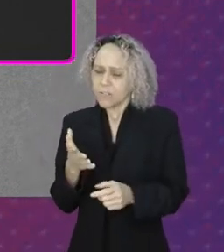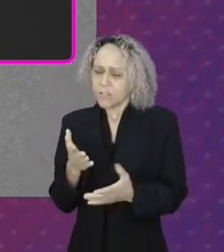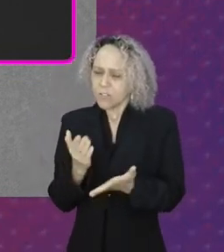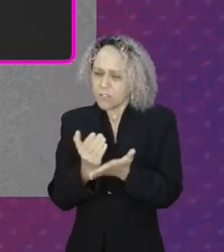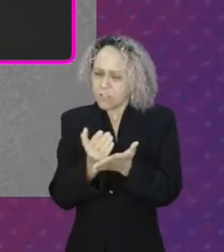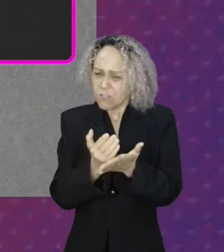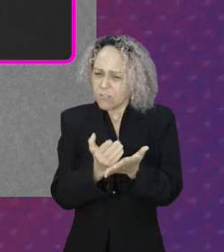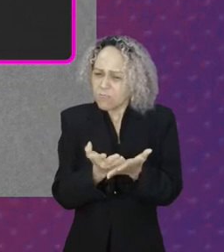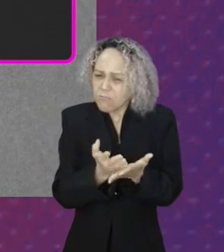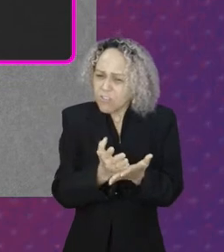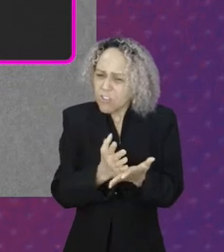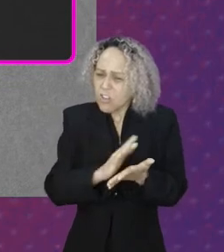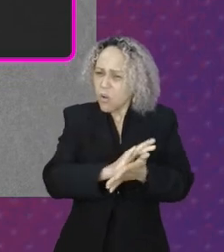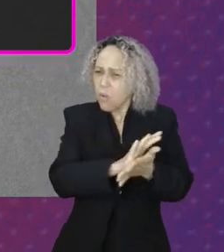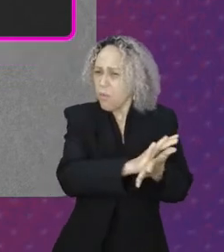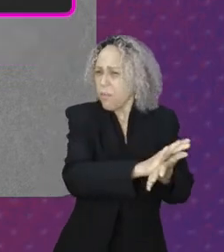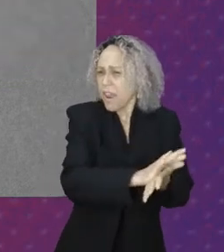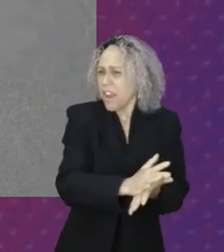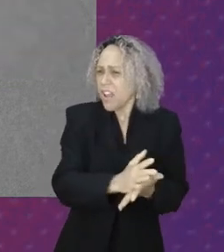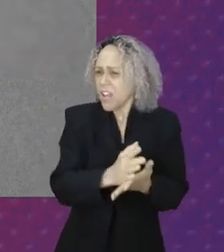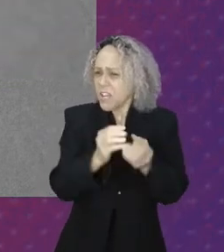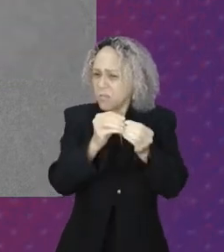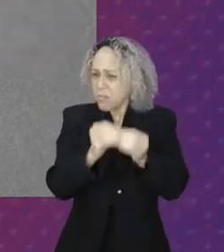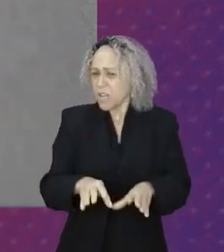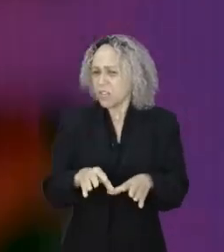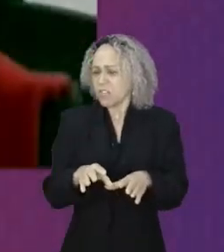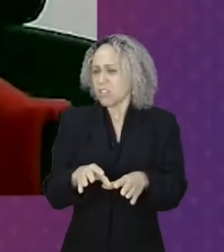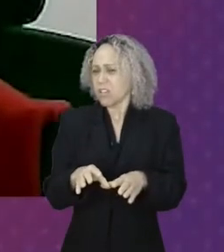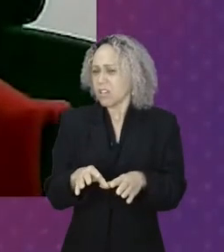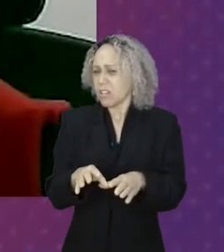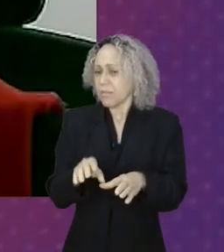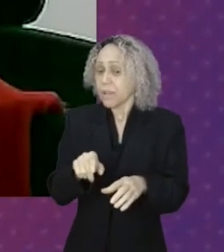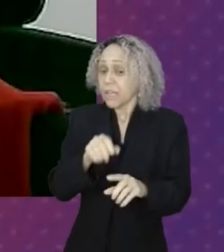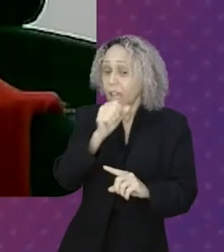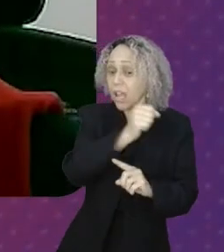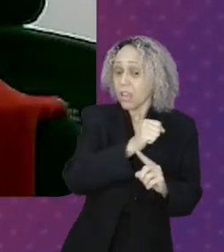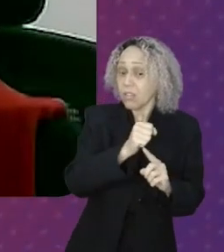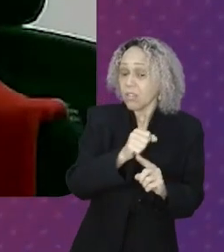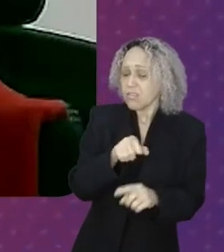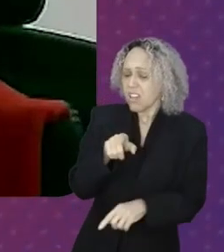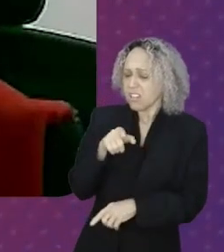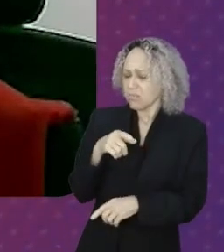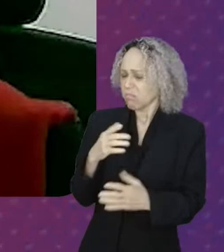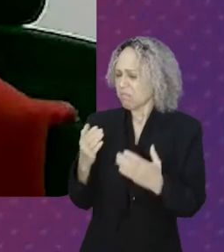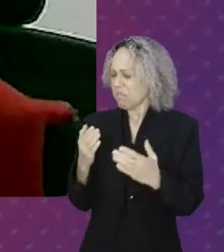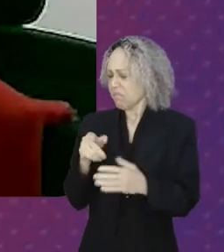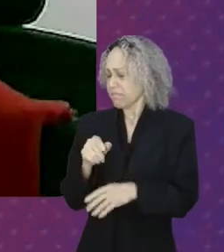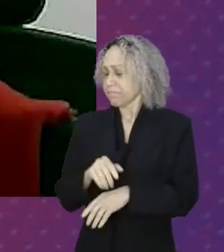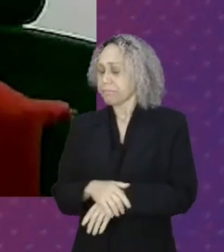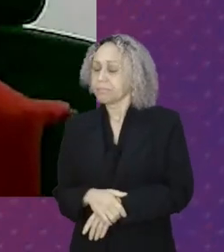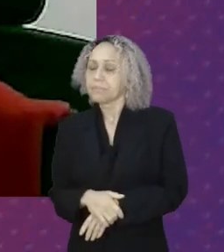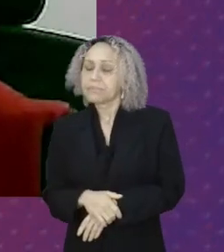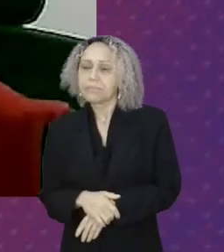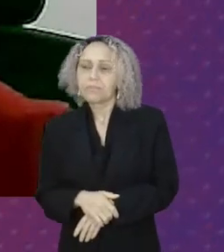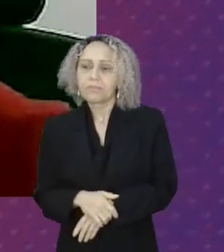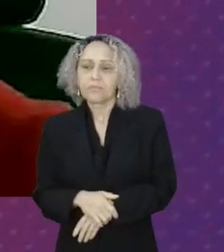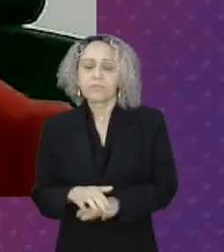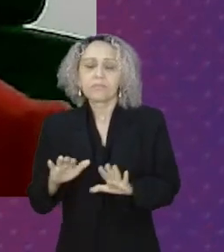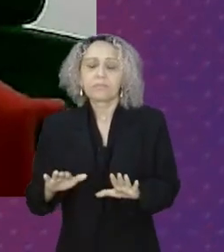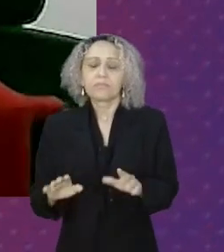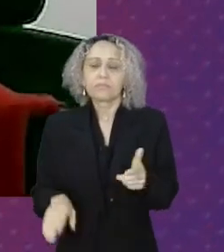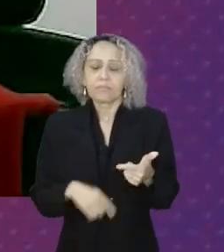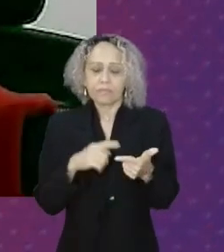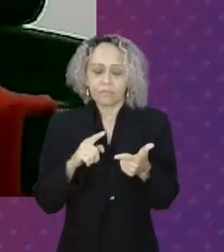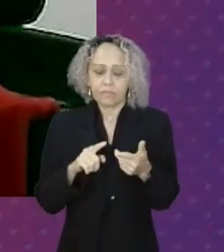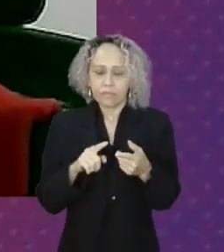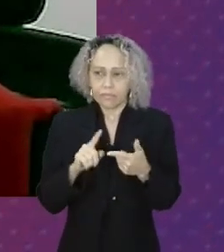sua credibilidade diante a sociedade. O segundo ponto da minha cassação é a